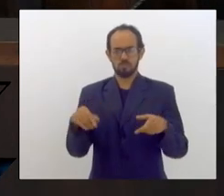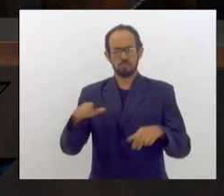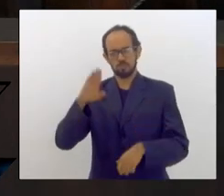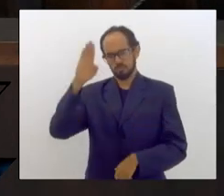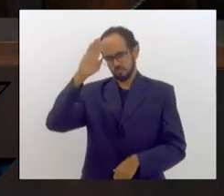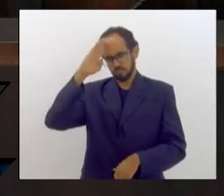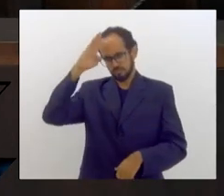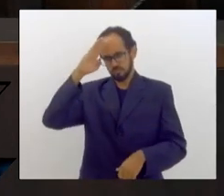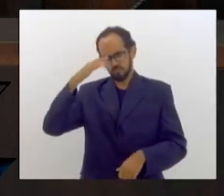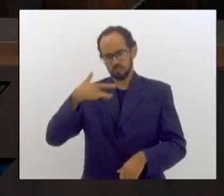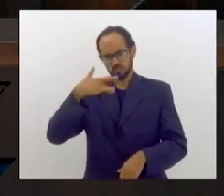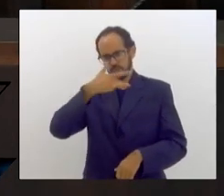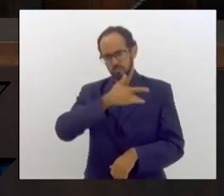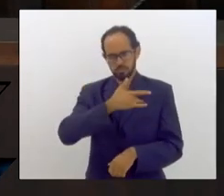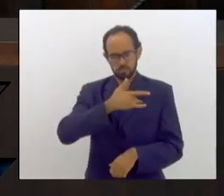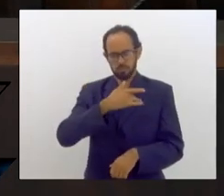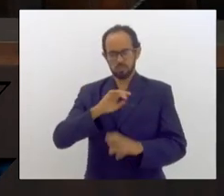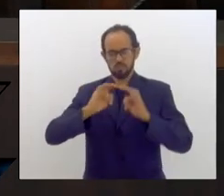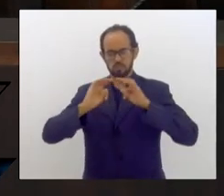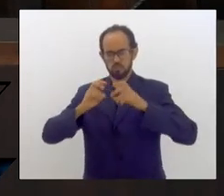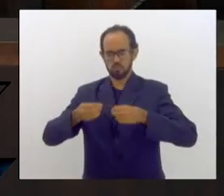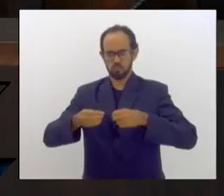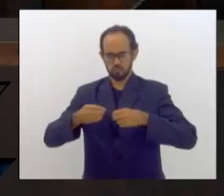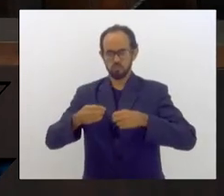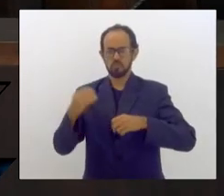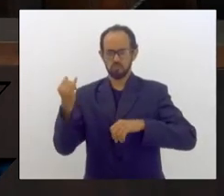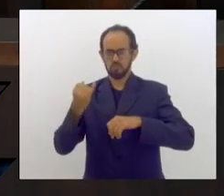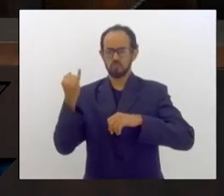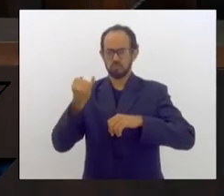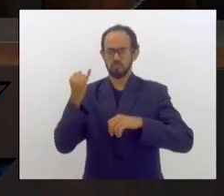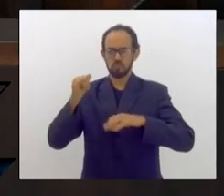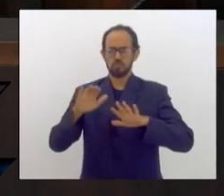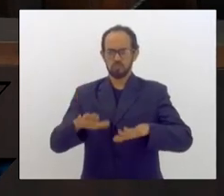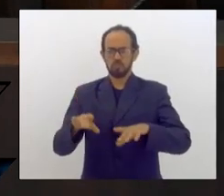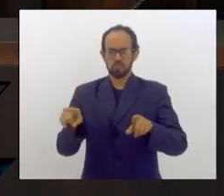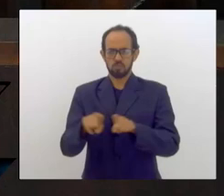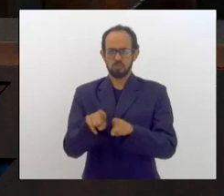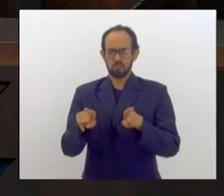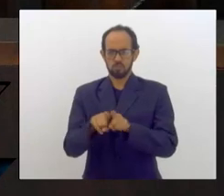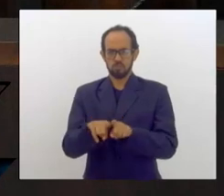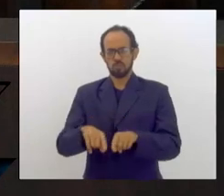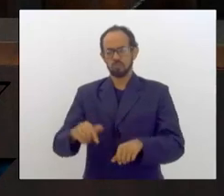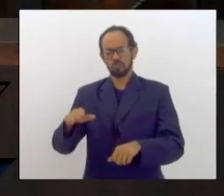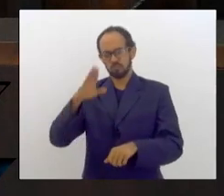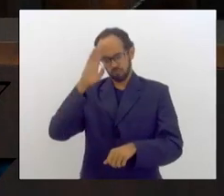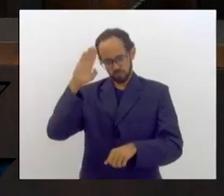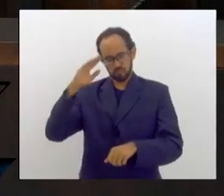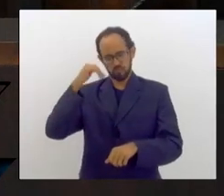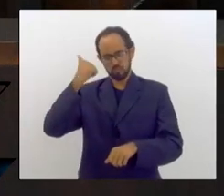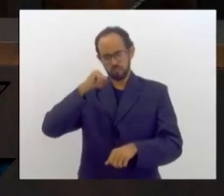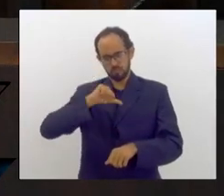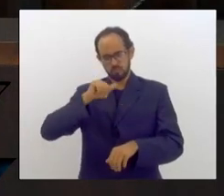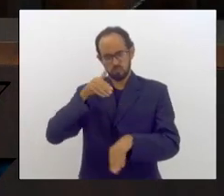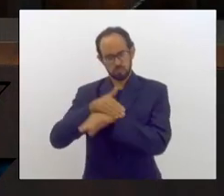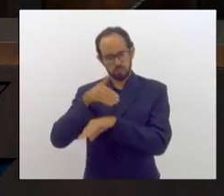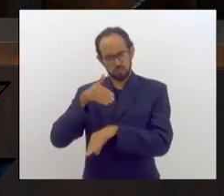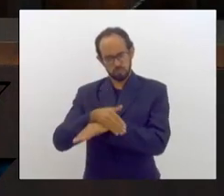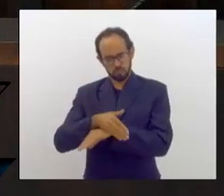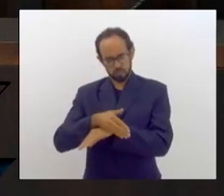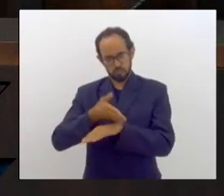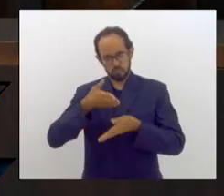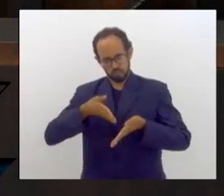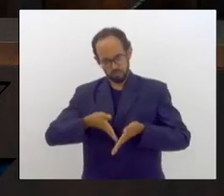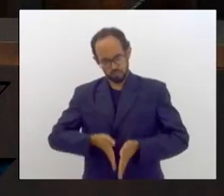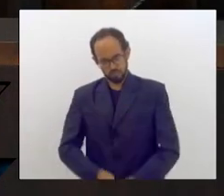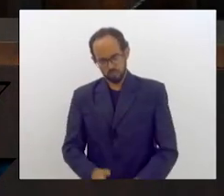principalmente a saúde de todos é importante, mas a saúde das mulheres que vão ali nessas maternidades dar à luz à vida.